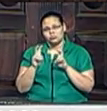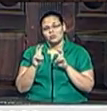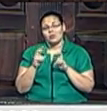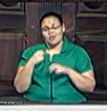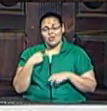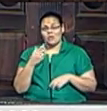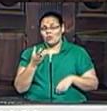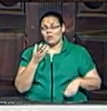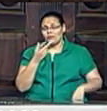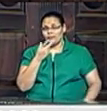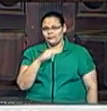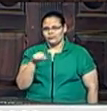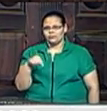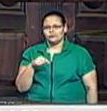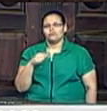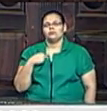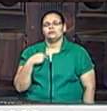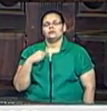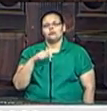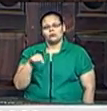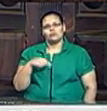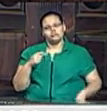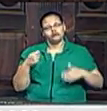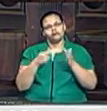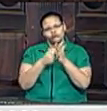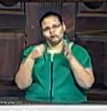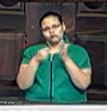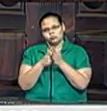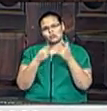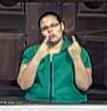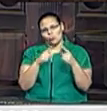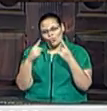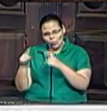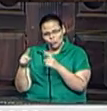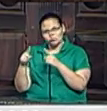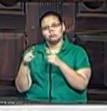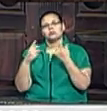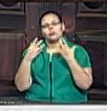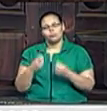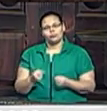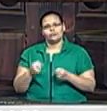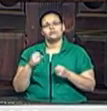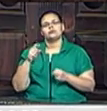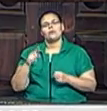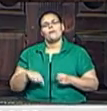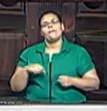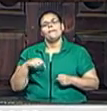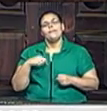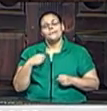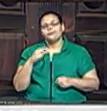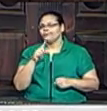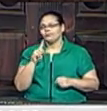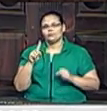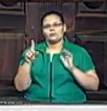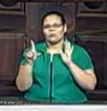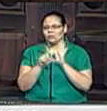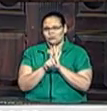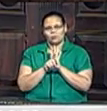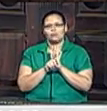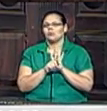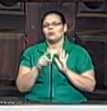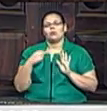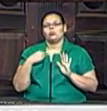para vocês, nós iremos lutar contra a aprovação desta medida que é ilegal, imoral